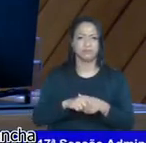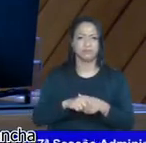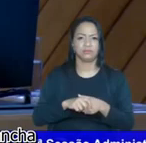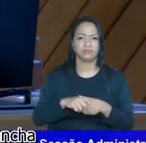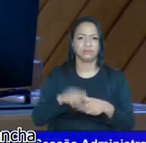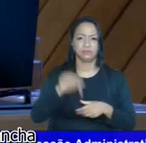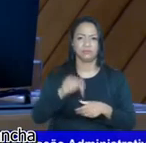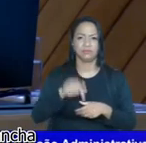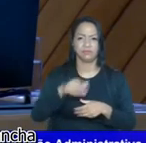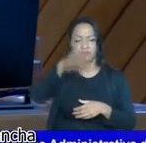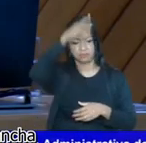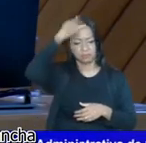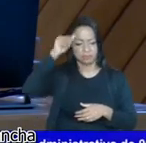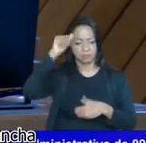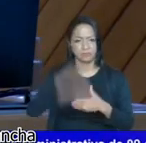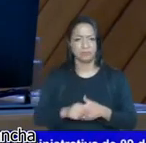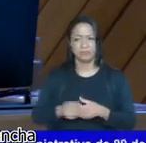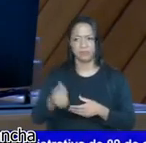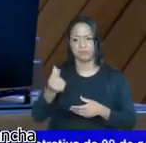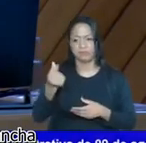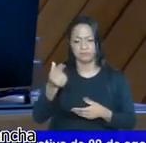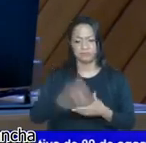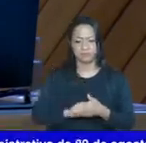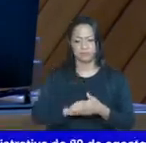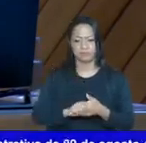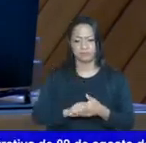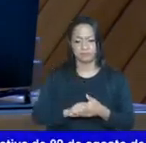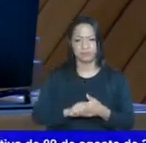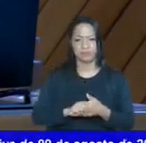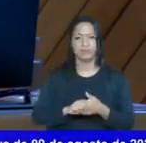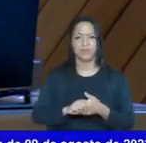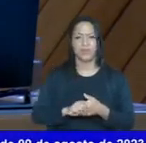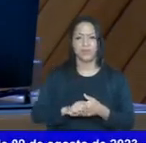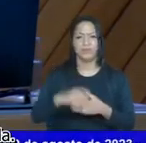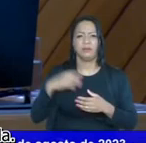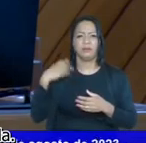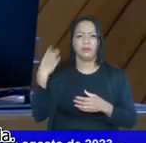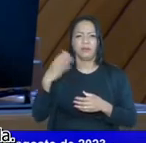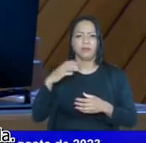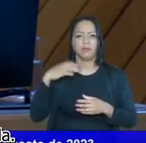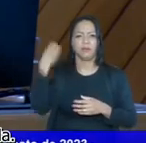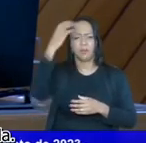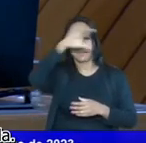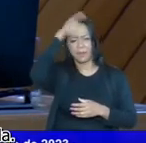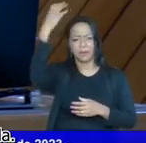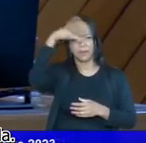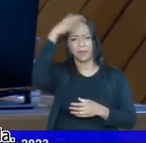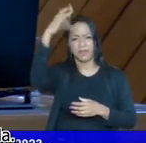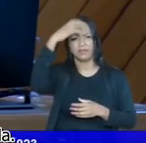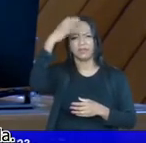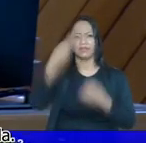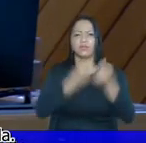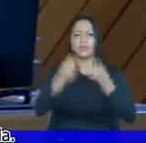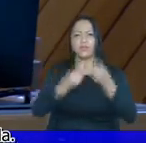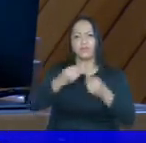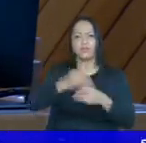Aqui na Amazônia vem um dinheiro para uma ambulância. Mas o prefeito, ele não tem como, não